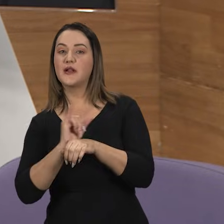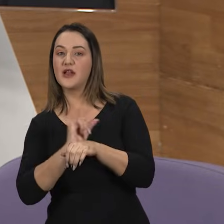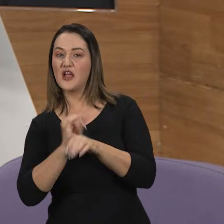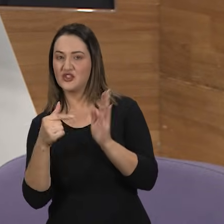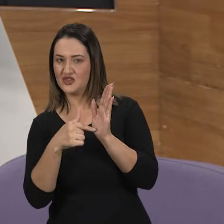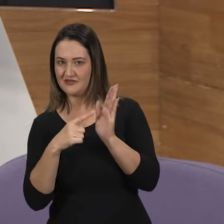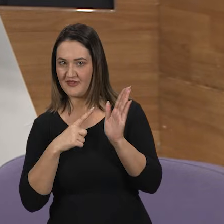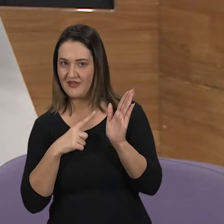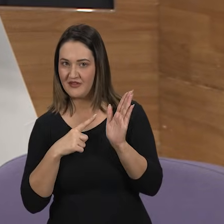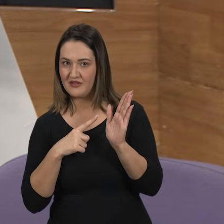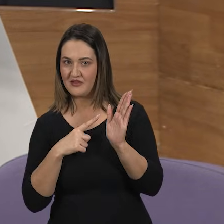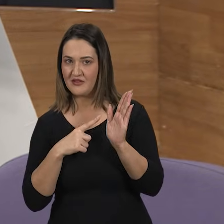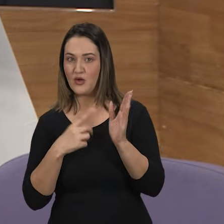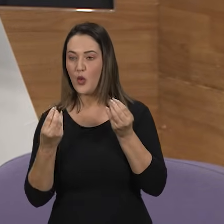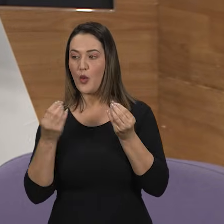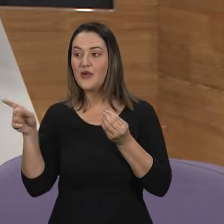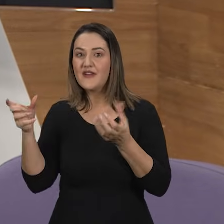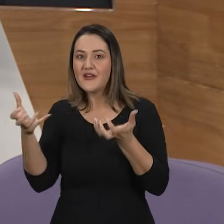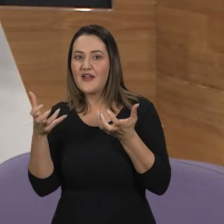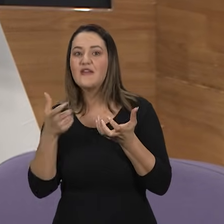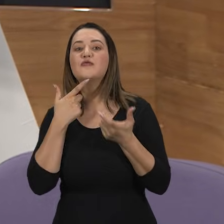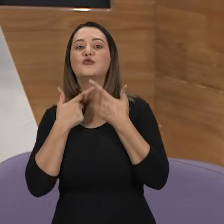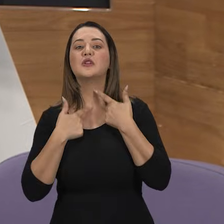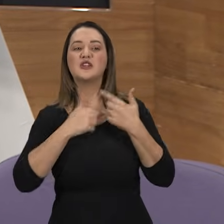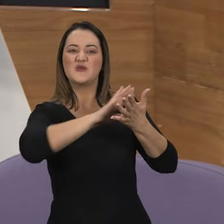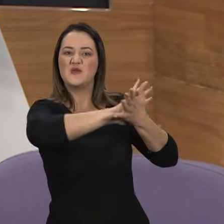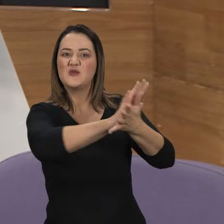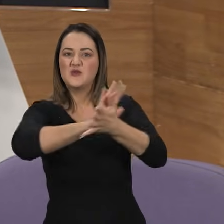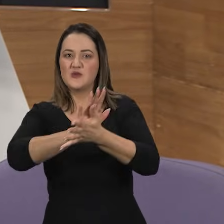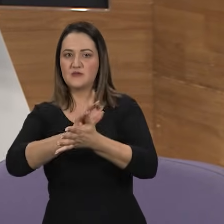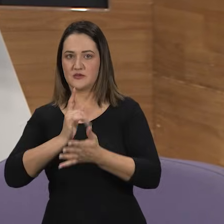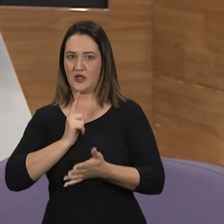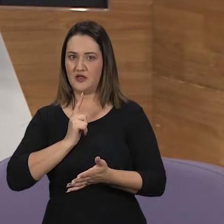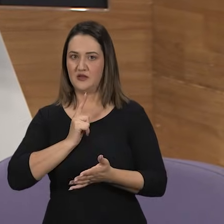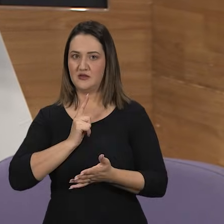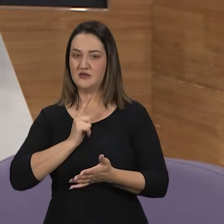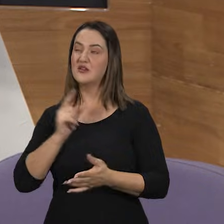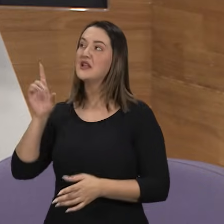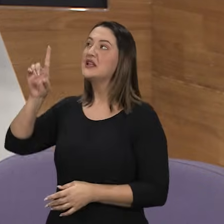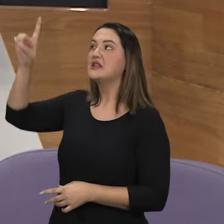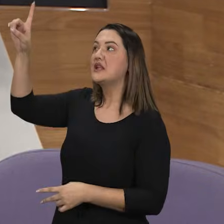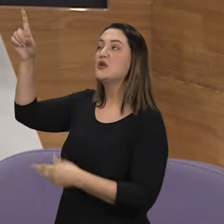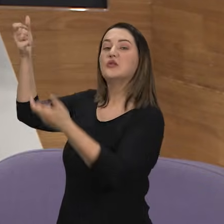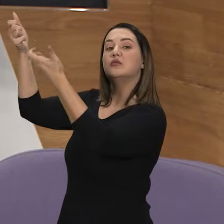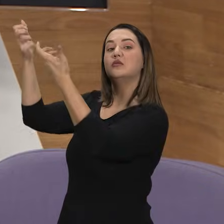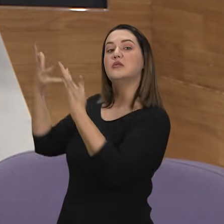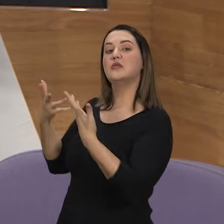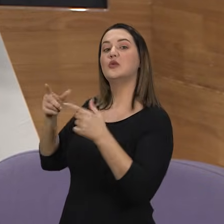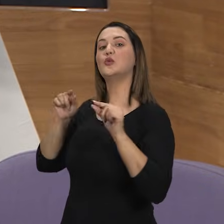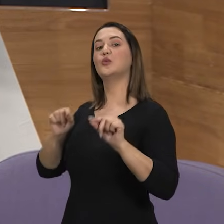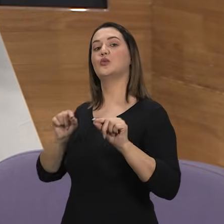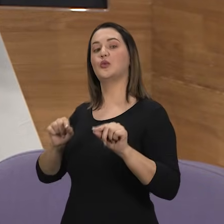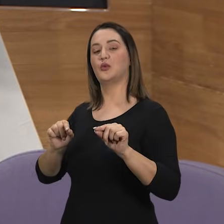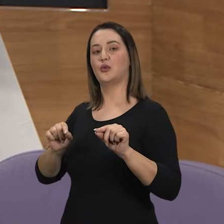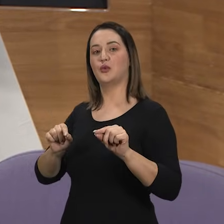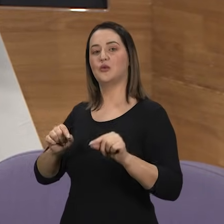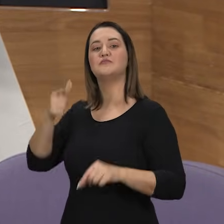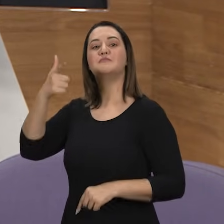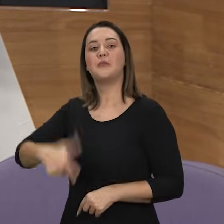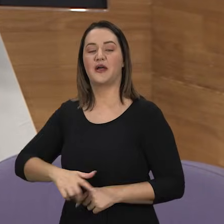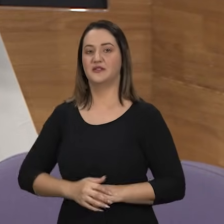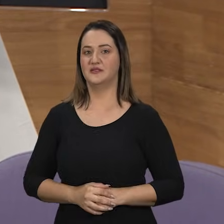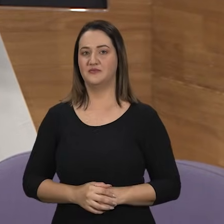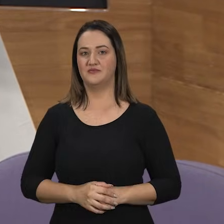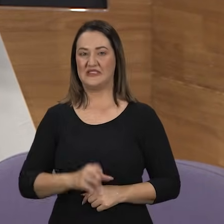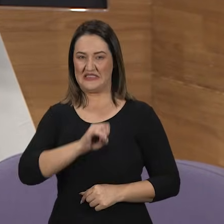revela os planos dele para destruir as pessoas? O que Deus tem a nos dizer sobre esse assunto? E tem